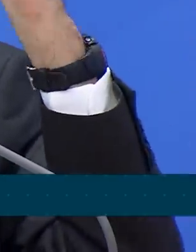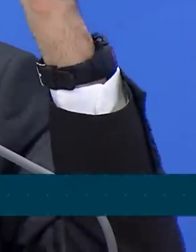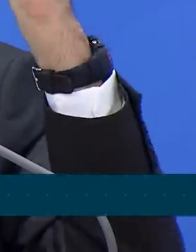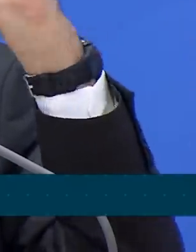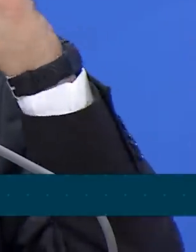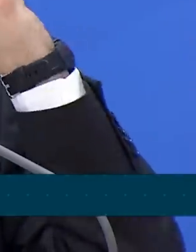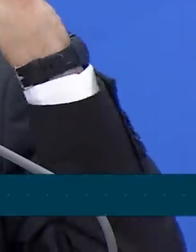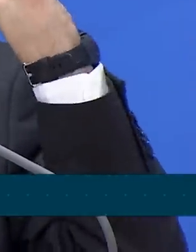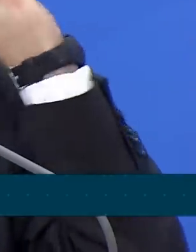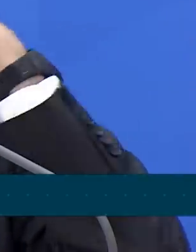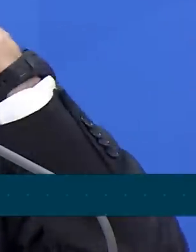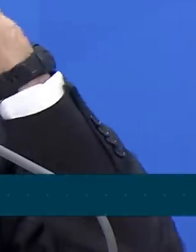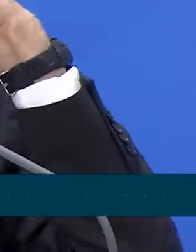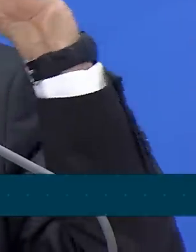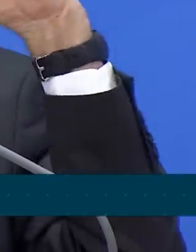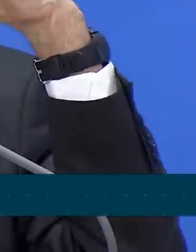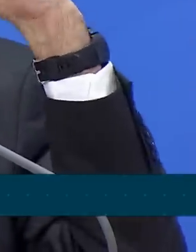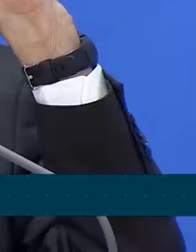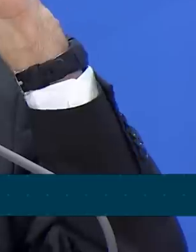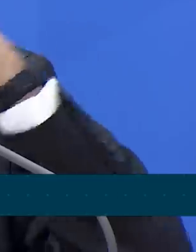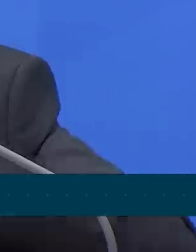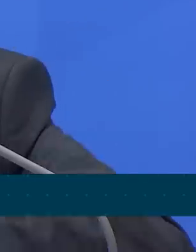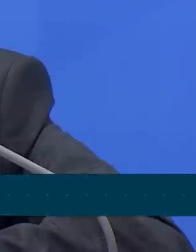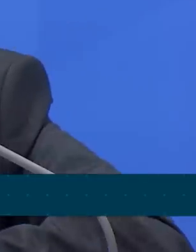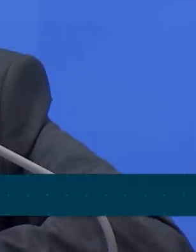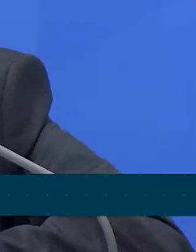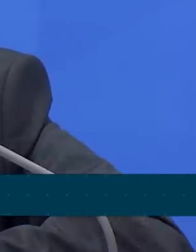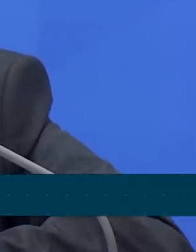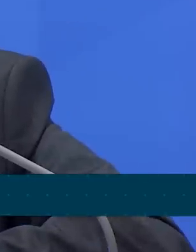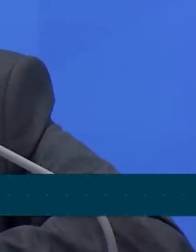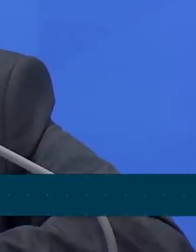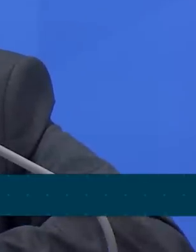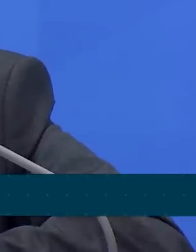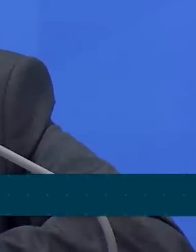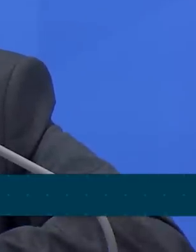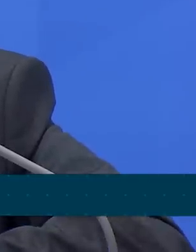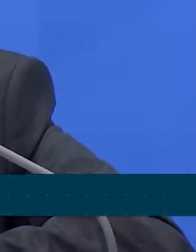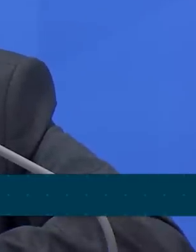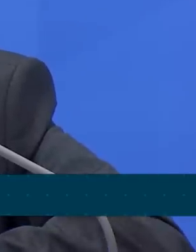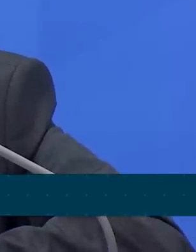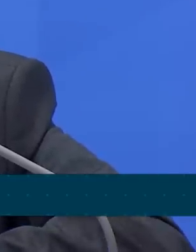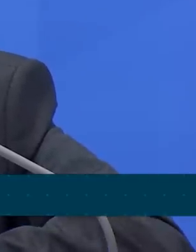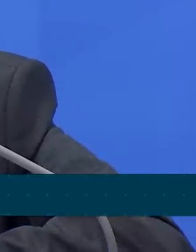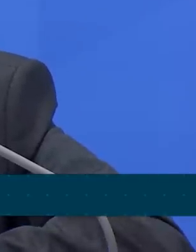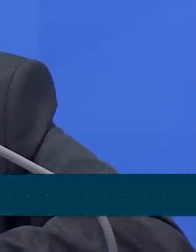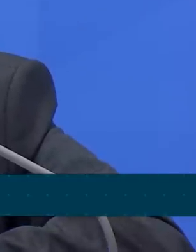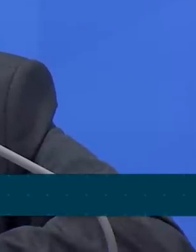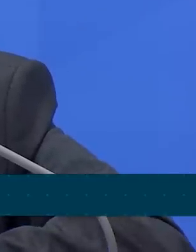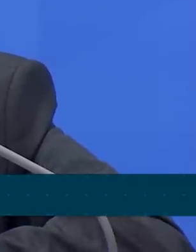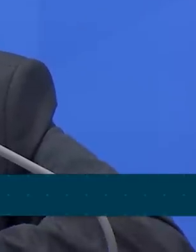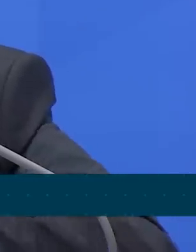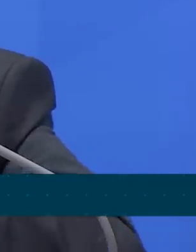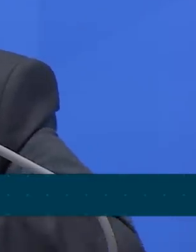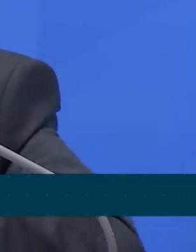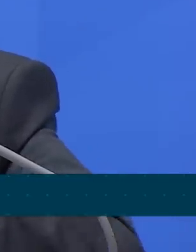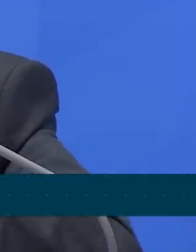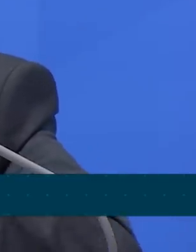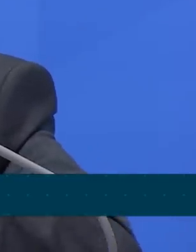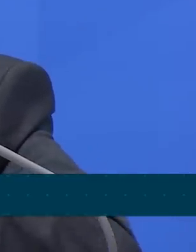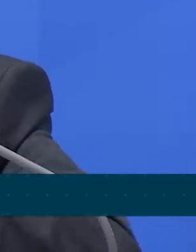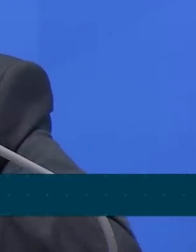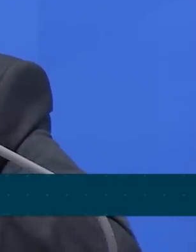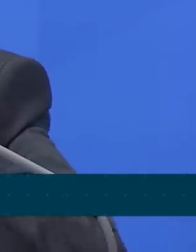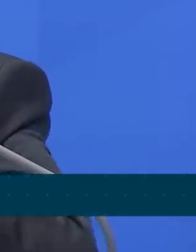palavras famosas em qualquer livro sobre a amazônia os povos da floresta os povos da floresta não receberam até hoje o tratamento que vão